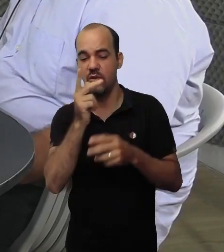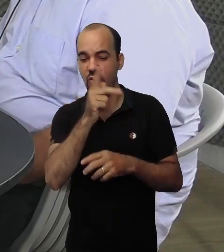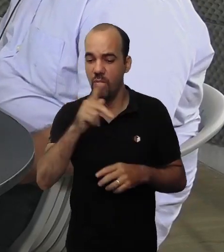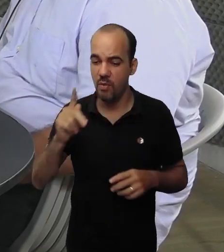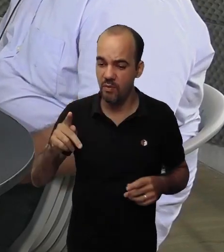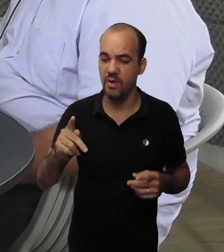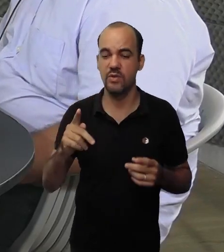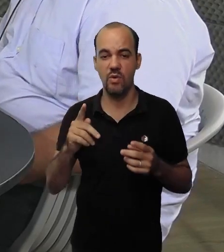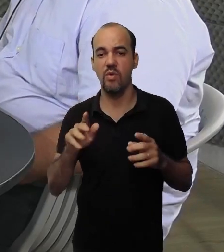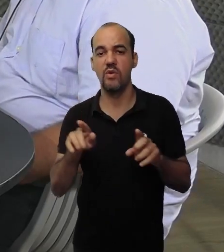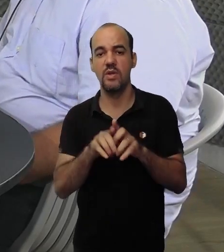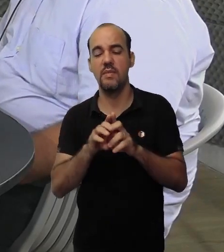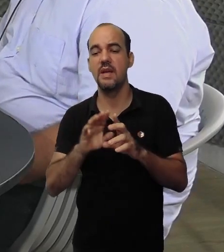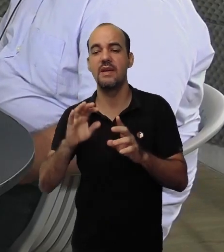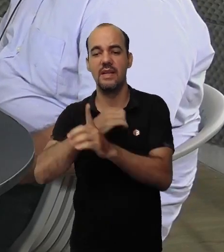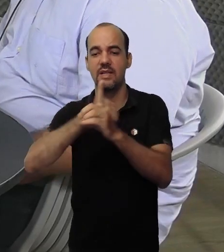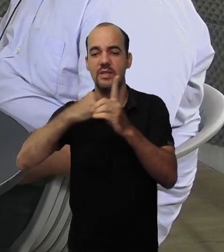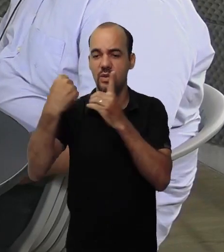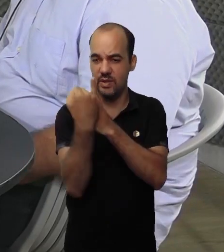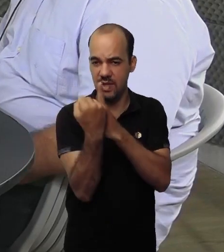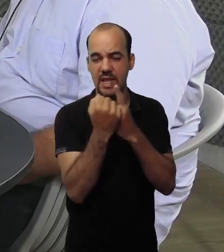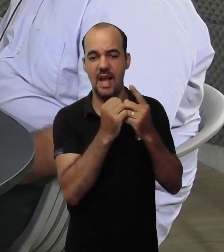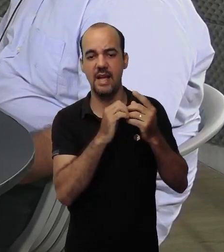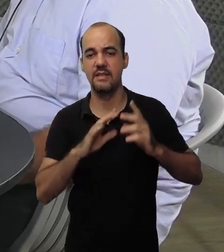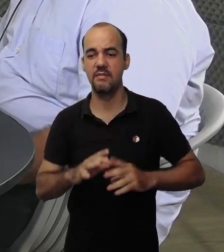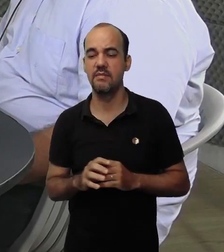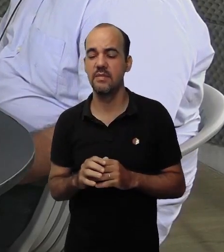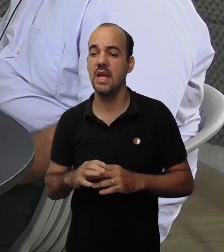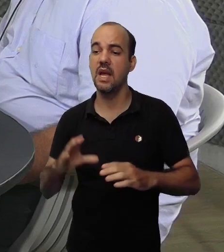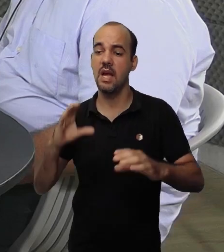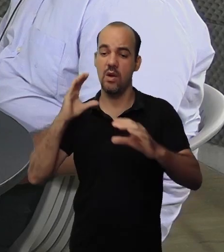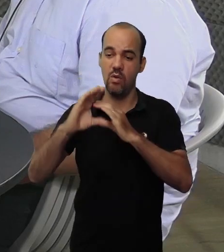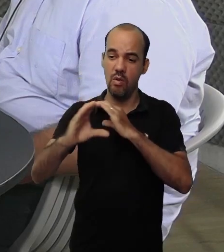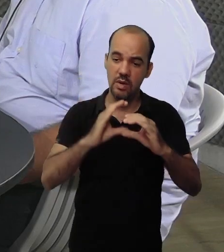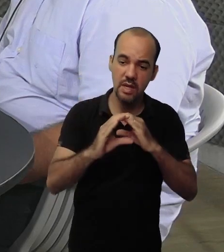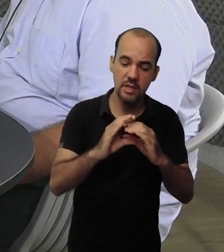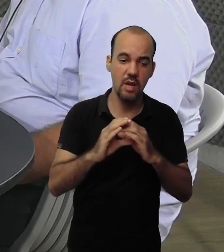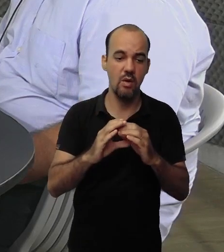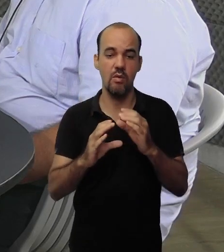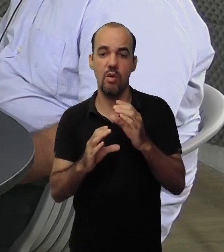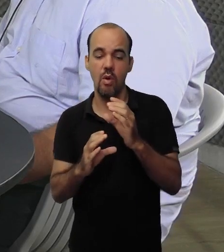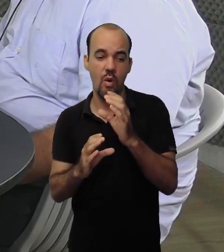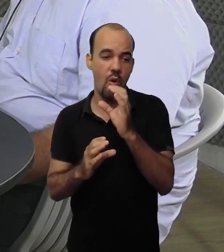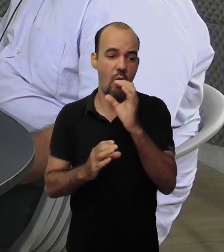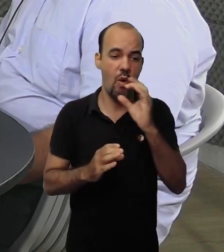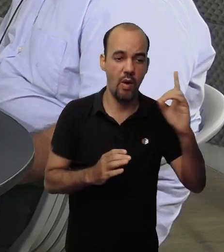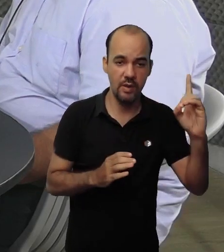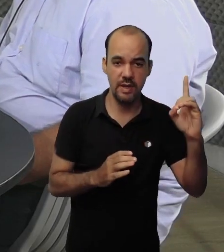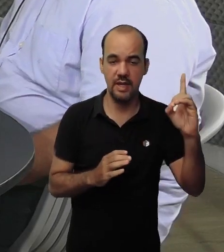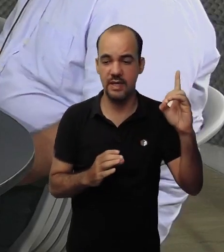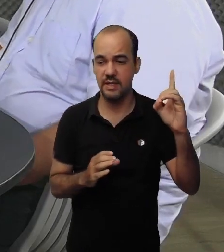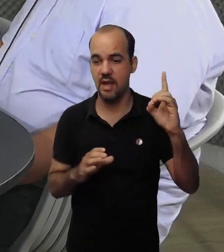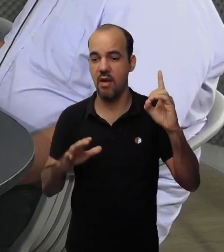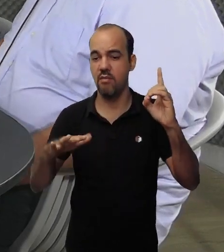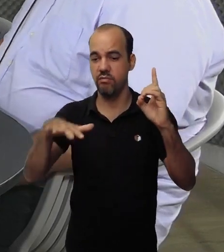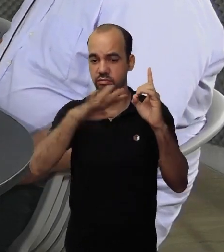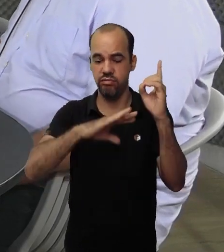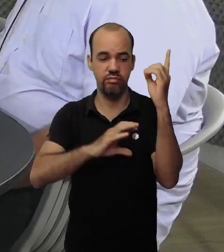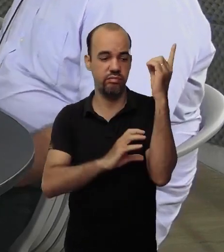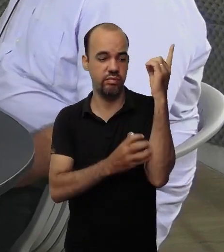toda a comunidade. A comunicação entre coordenação, que seria a regional, a